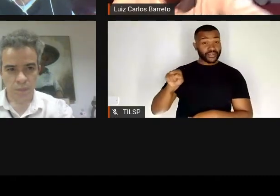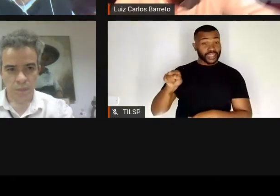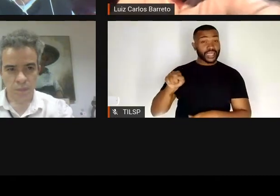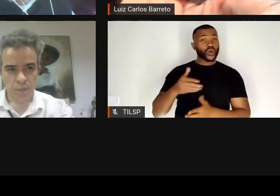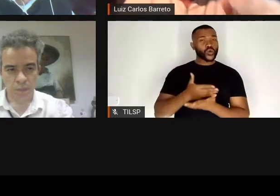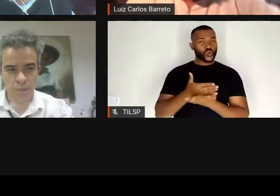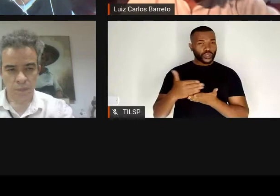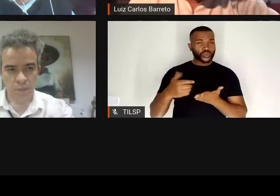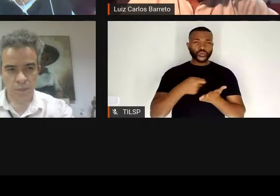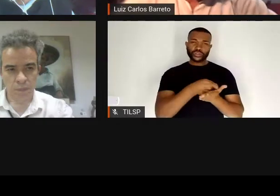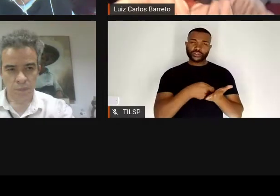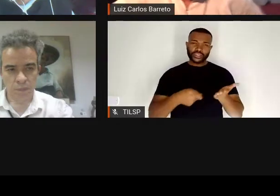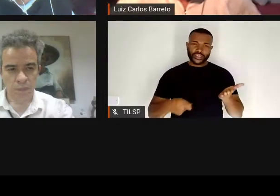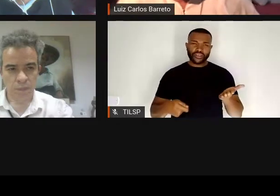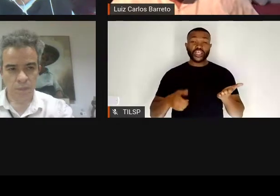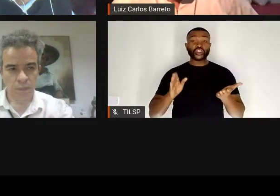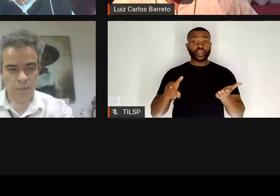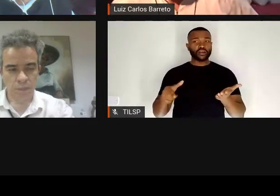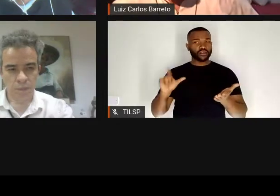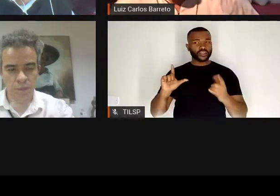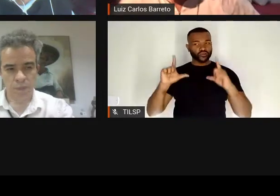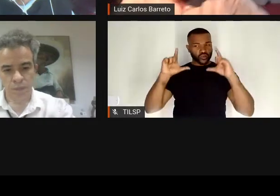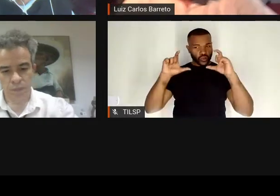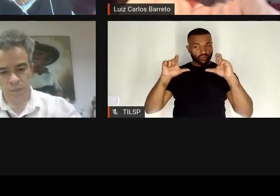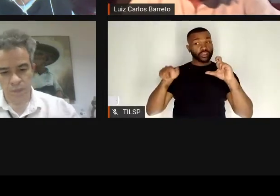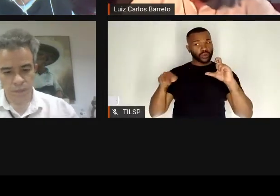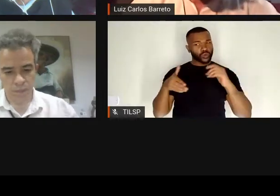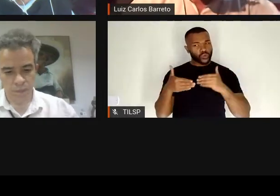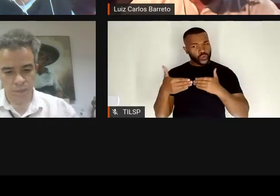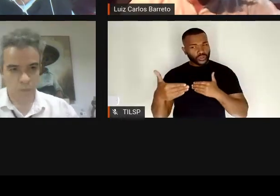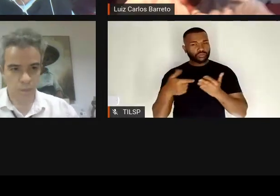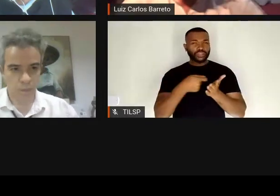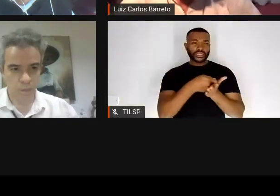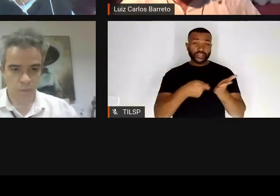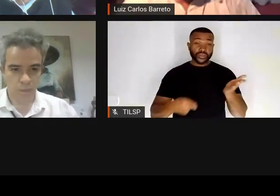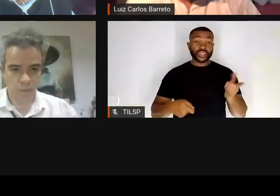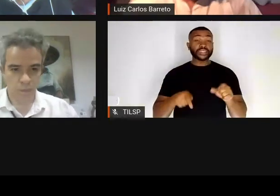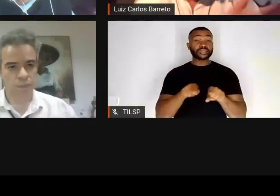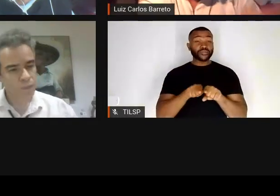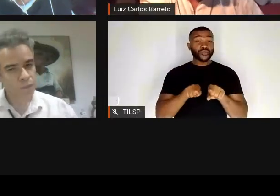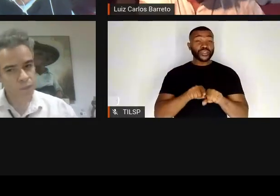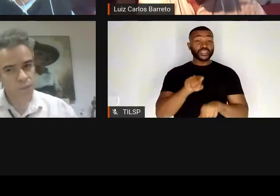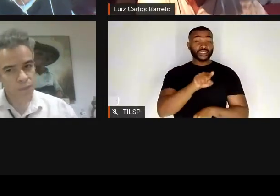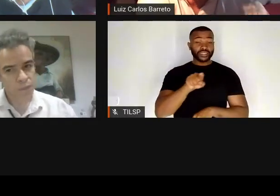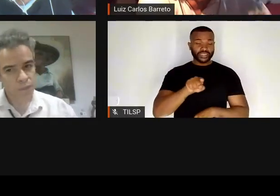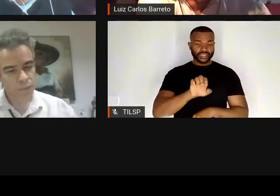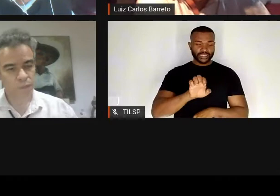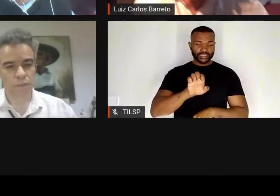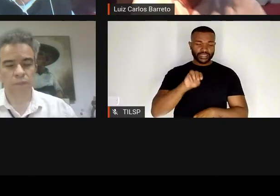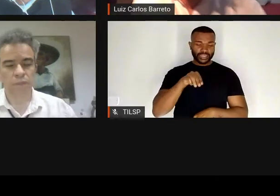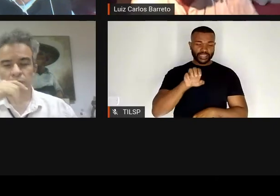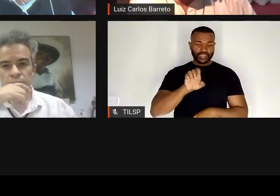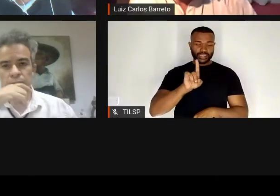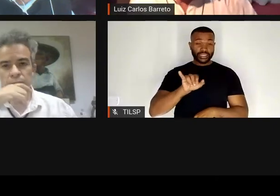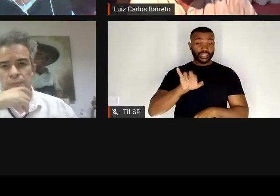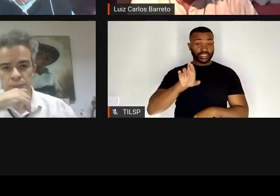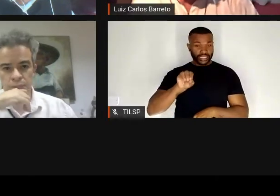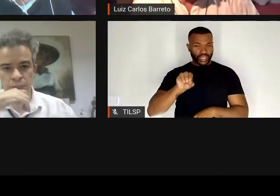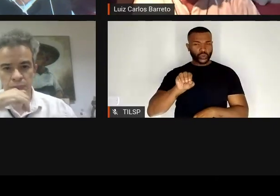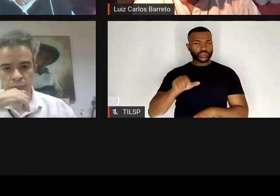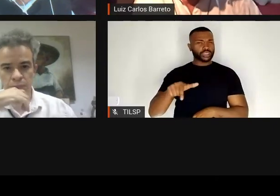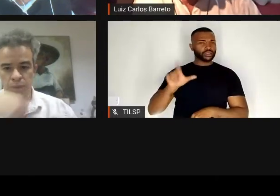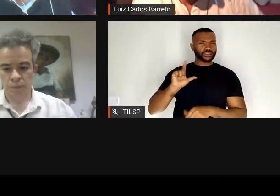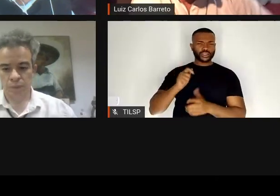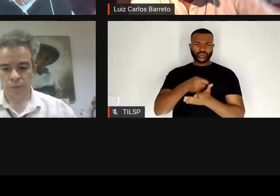escrever, já era fotógrafo, passou a escrever. O Zé Medeiros, que também não escrevia, não gostava